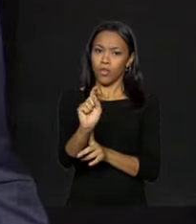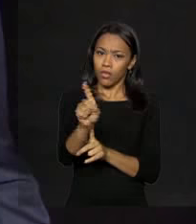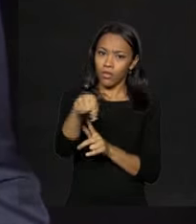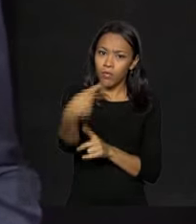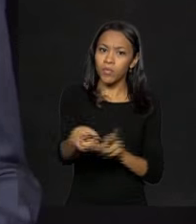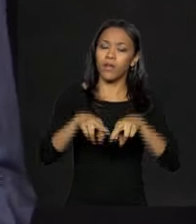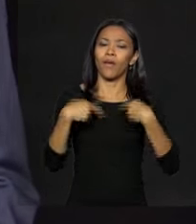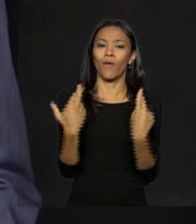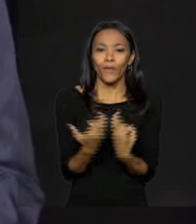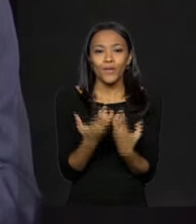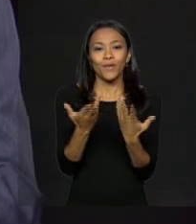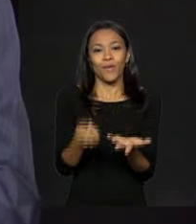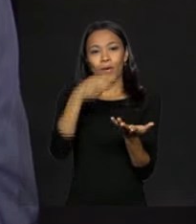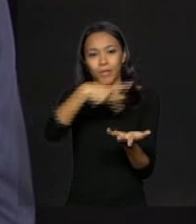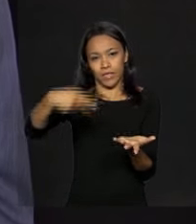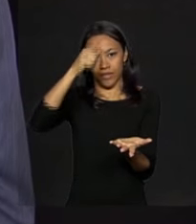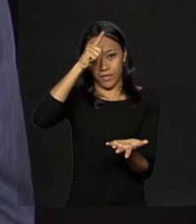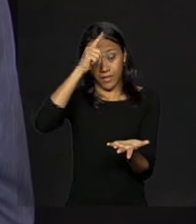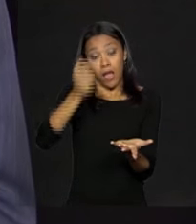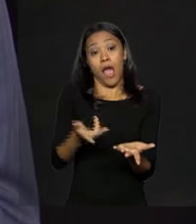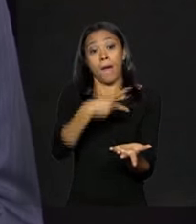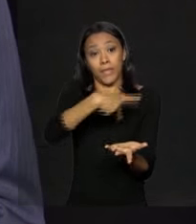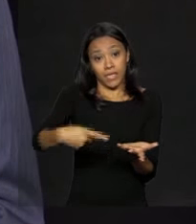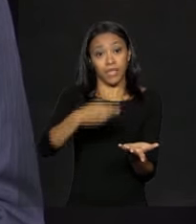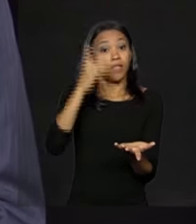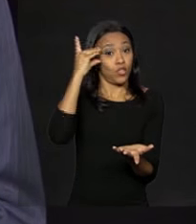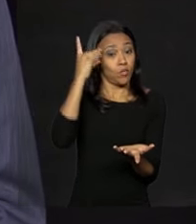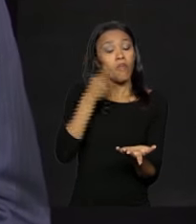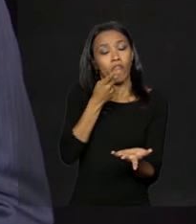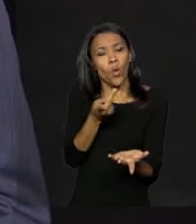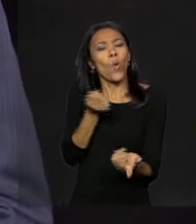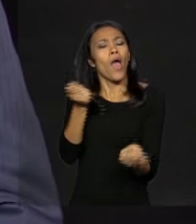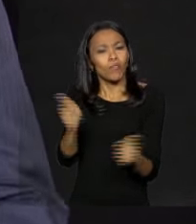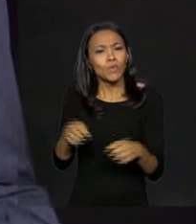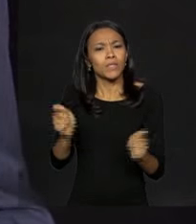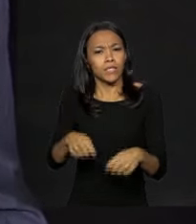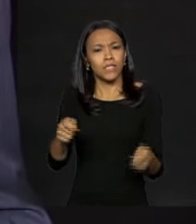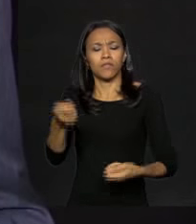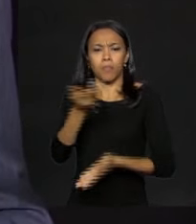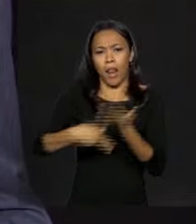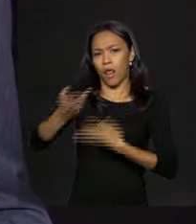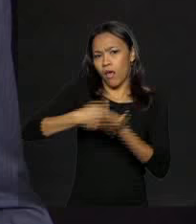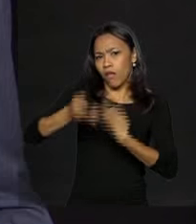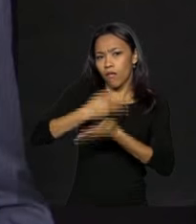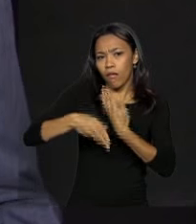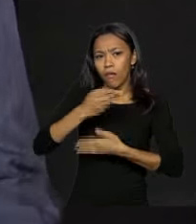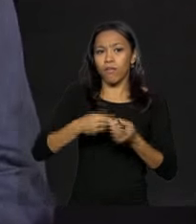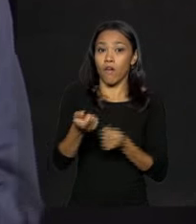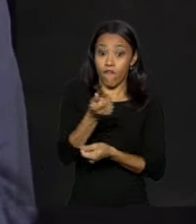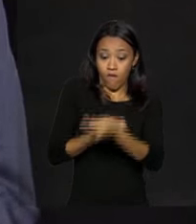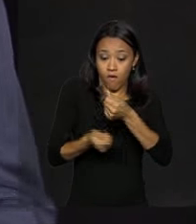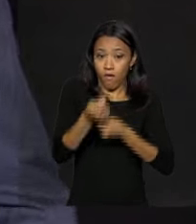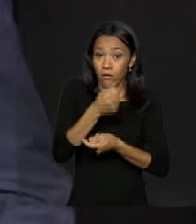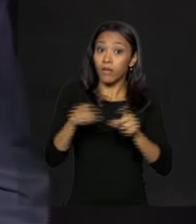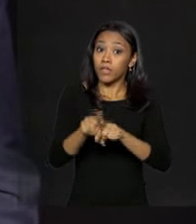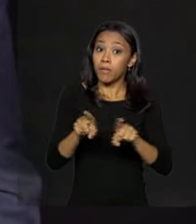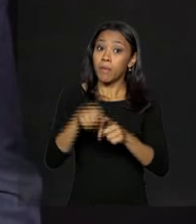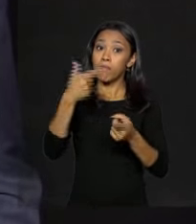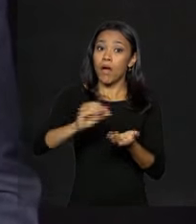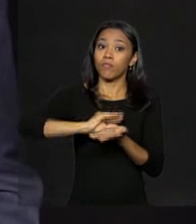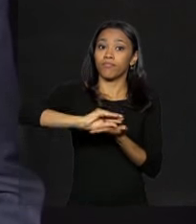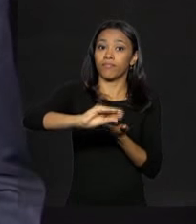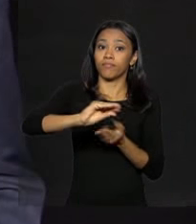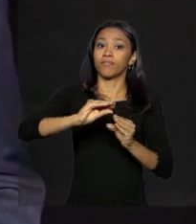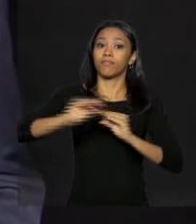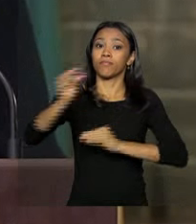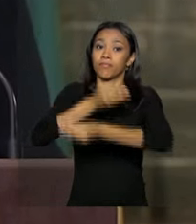com a chanceler Angela Merkel, a presidenta Dilma Rousseff disse que é possível aumentar esse intercâmbio comercial e os investimentos entre os